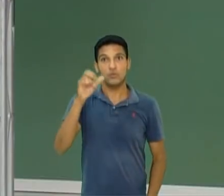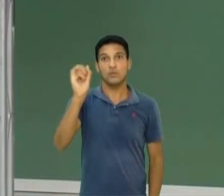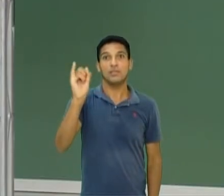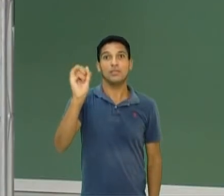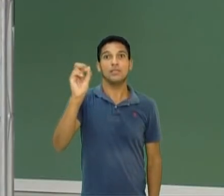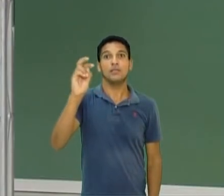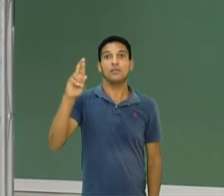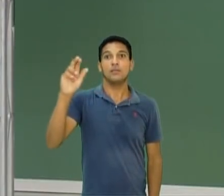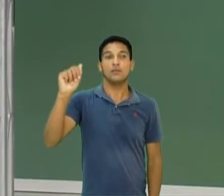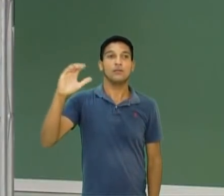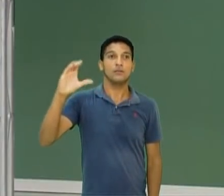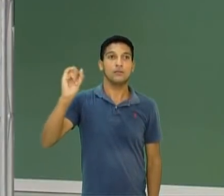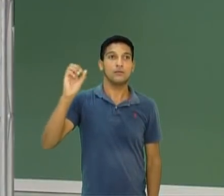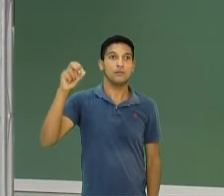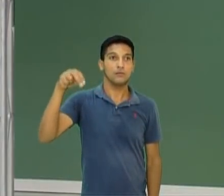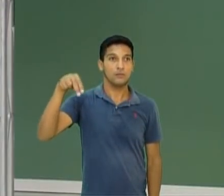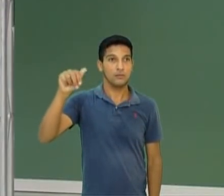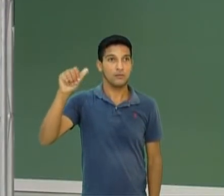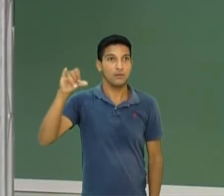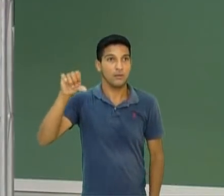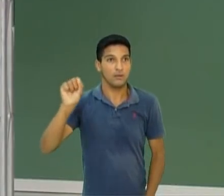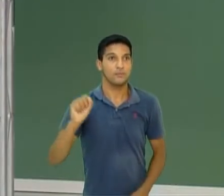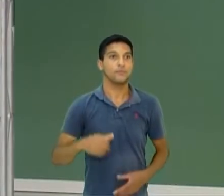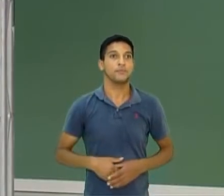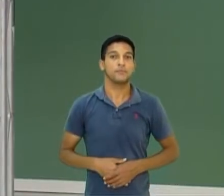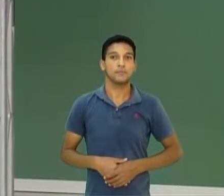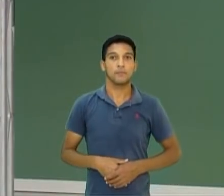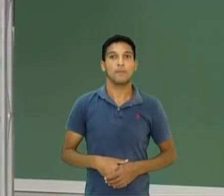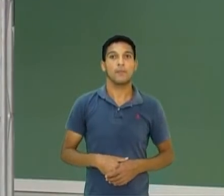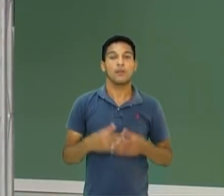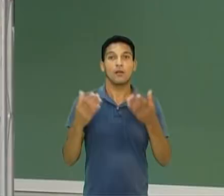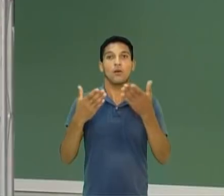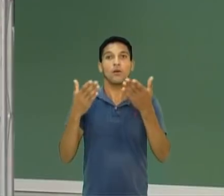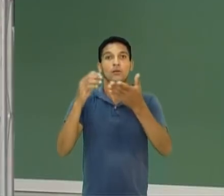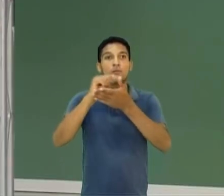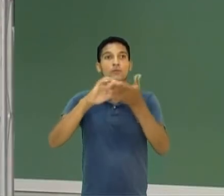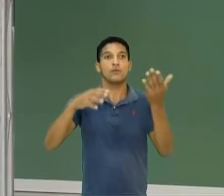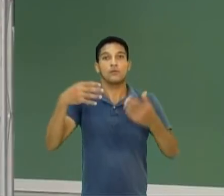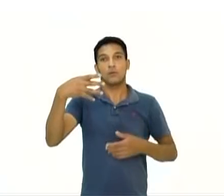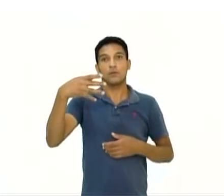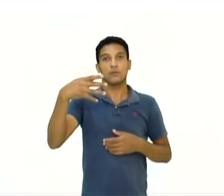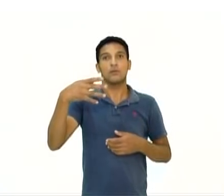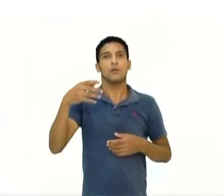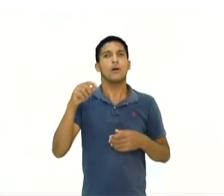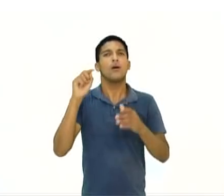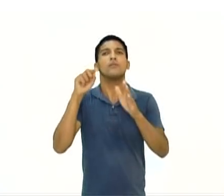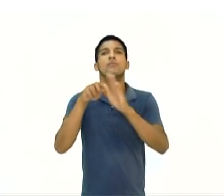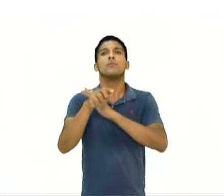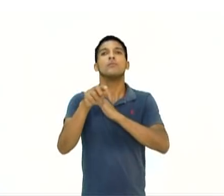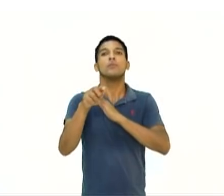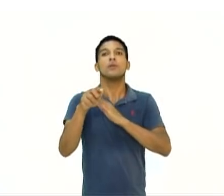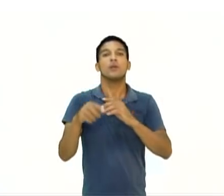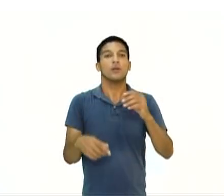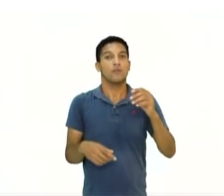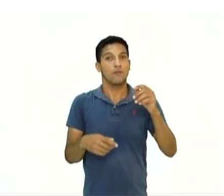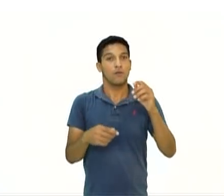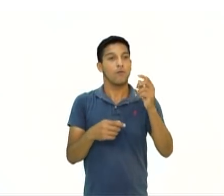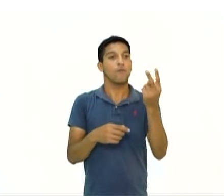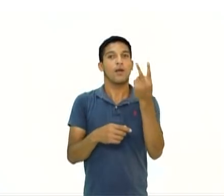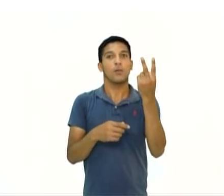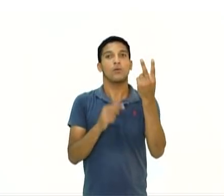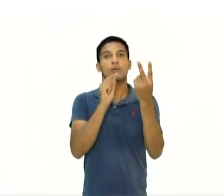fica fora do círculo que corresponde ao conjunto dos naturais. Mas ele pode ser representado por